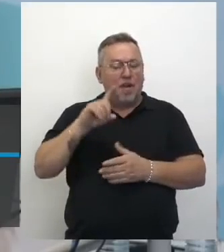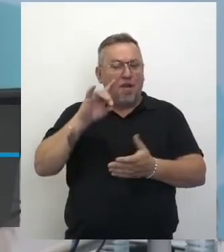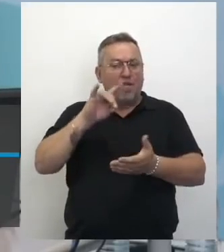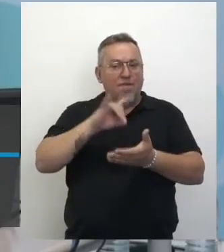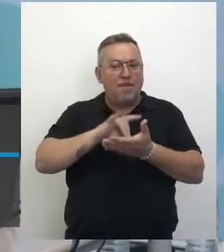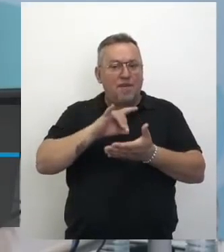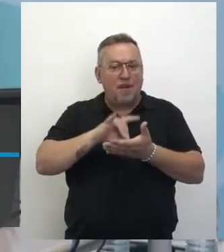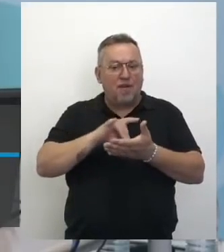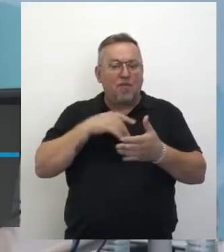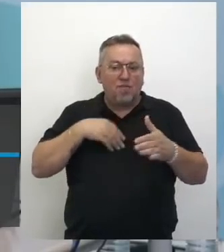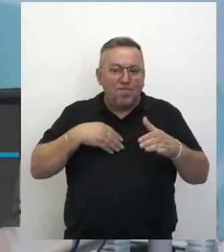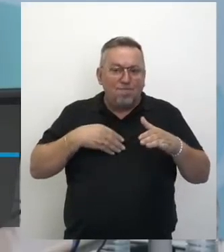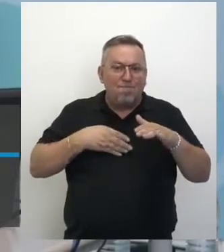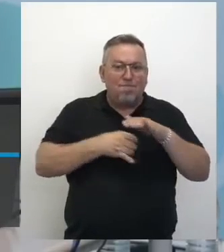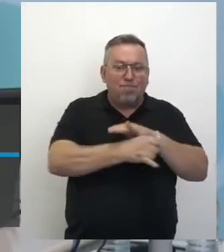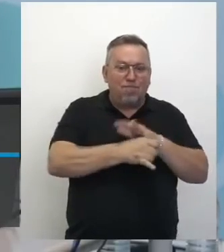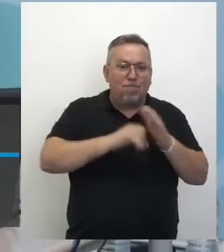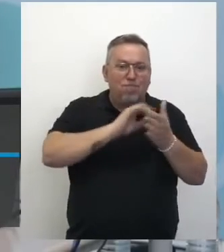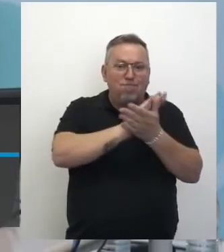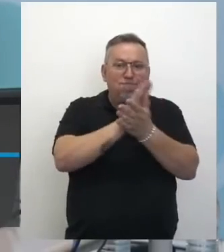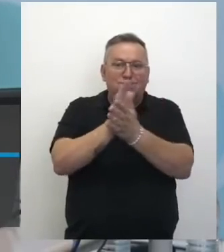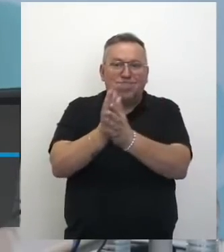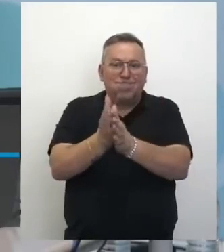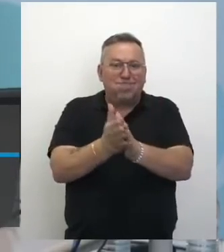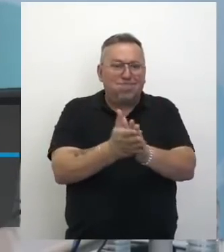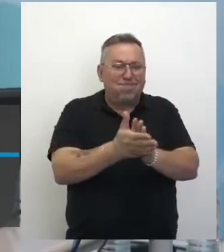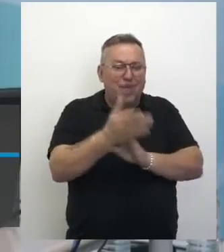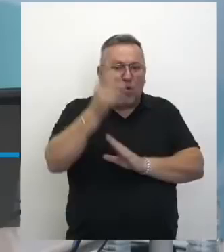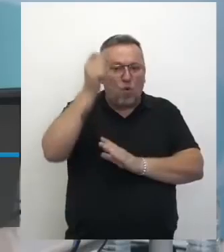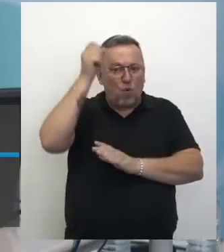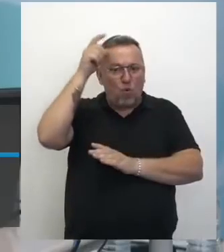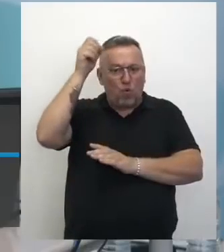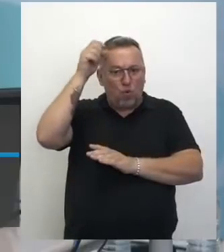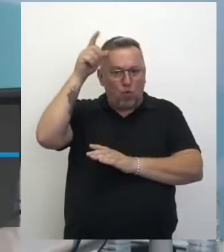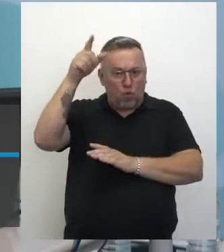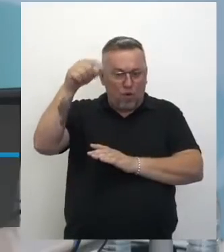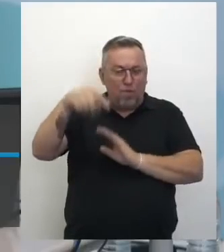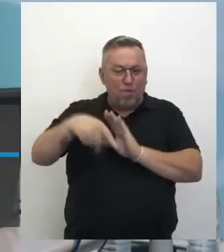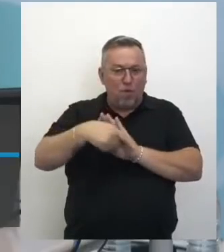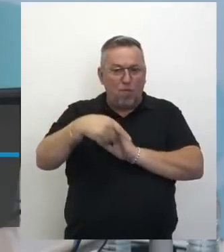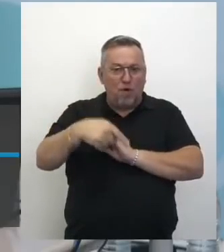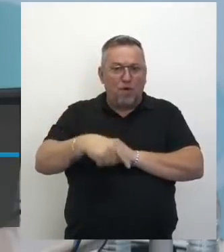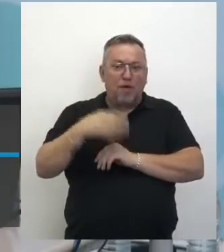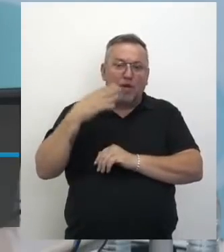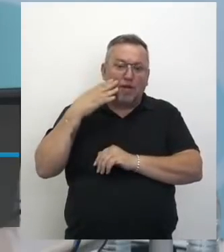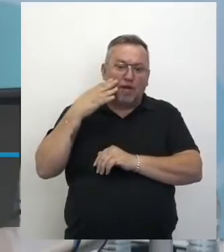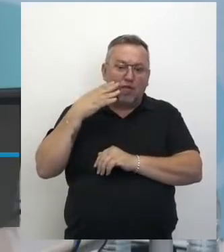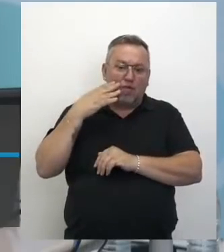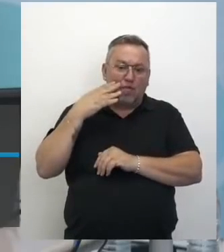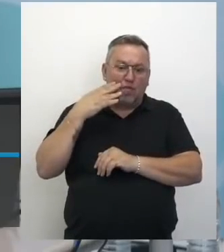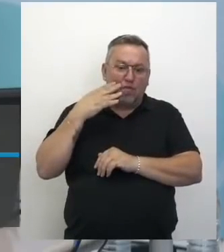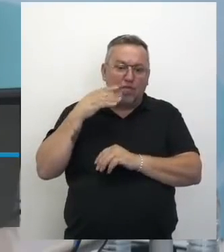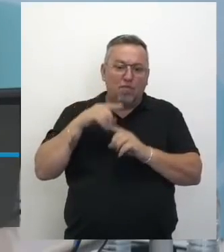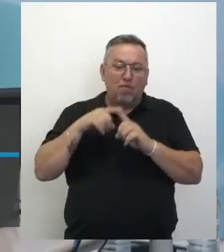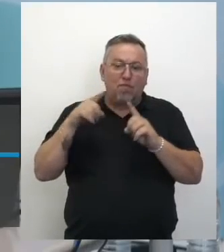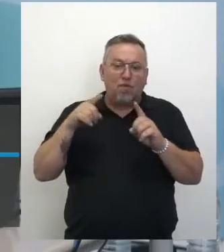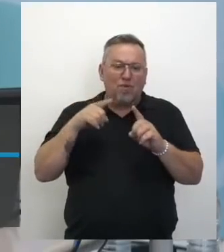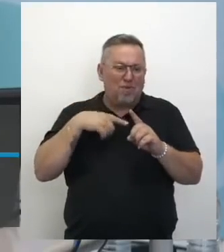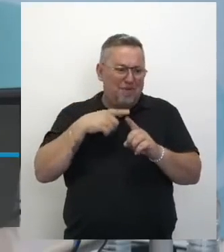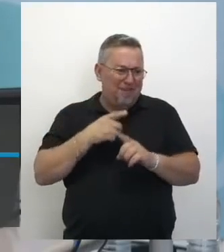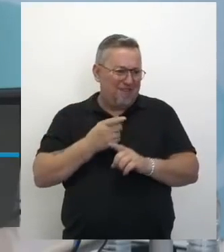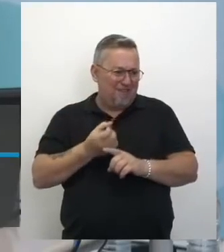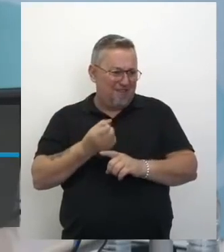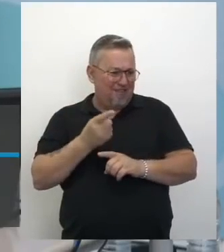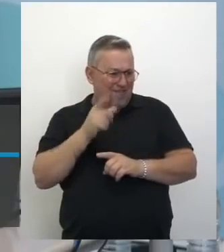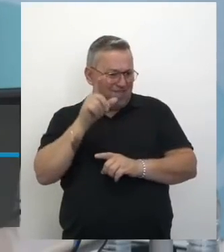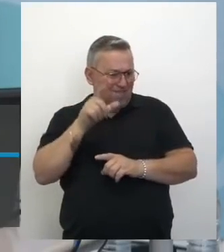verdade. Né? Eles dizimaram a cultura local. Eles entendiam como uma aberração a